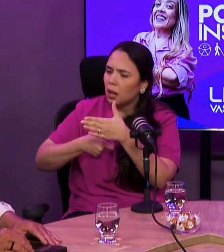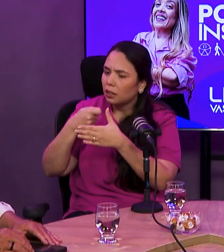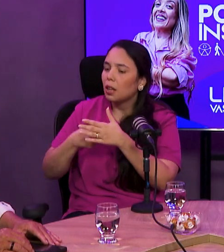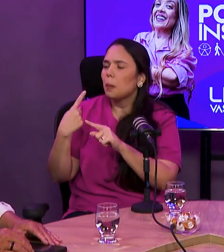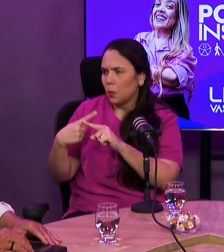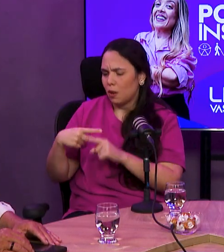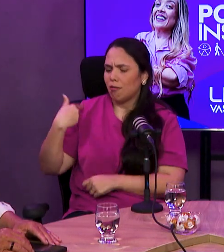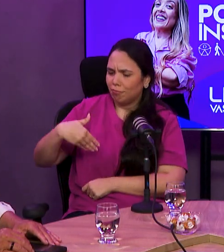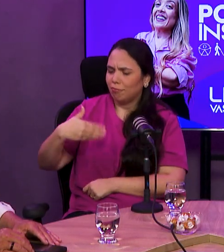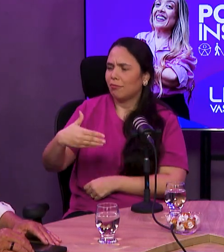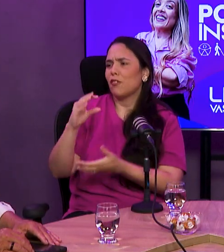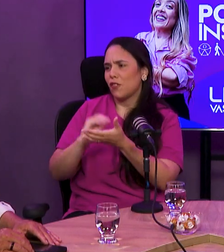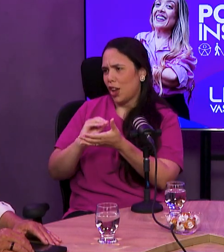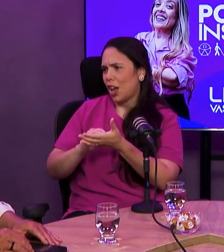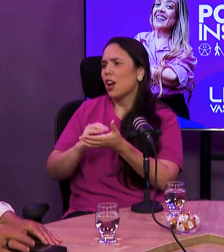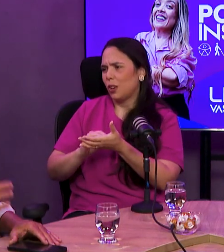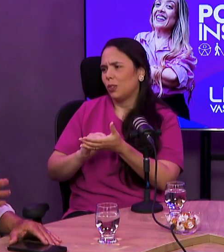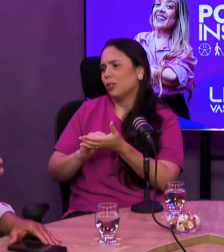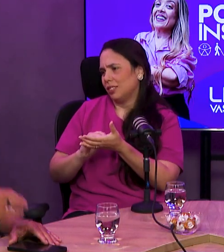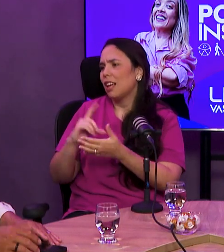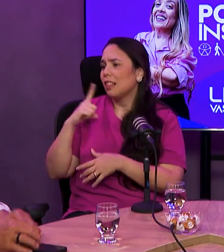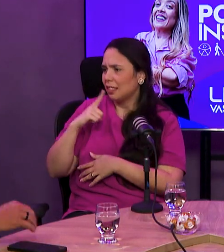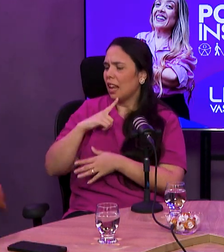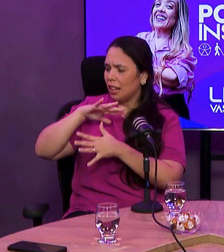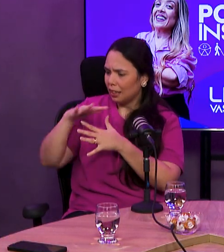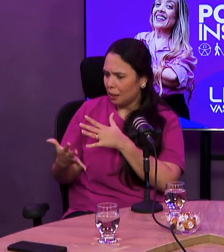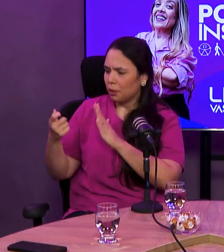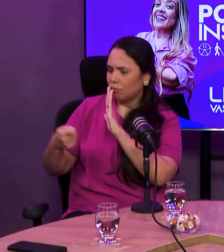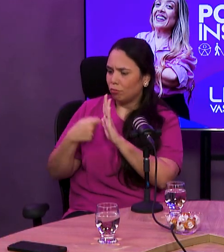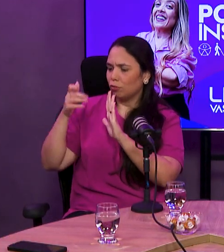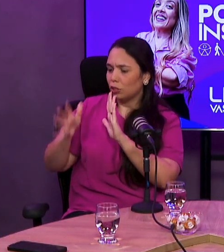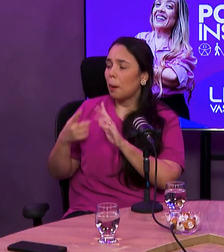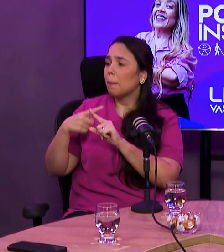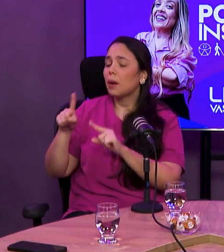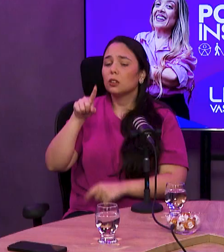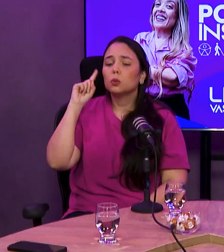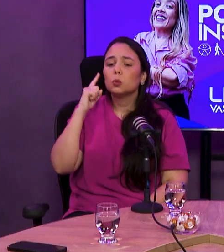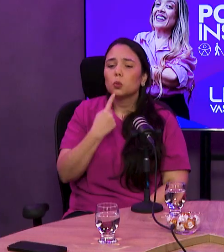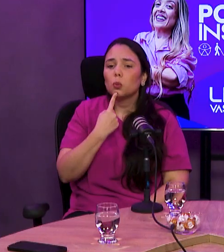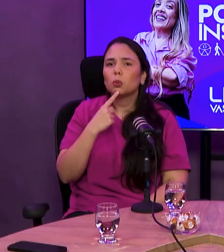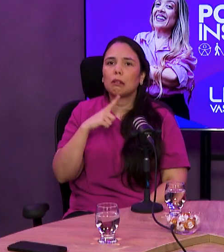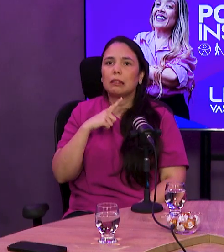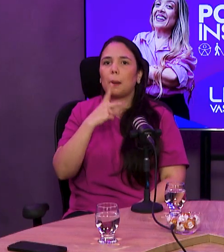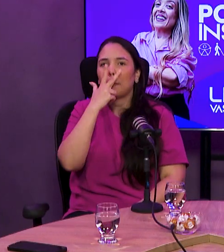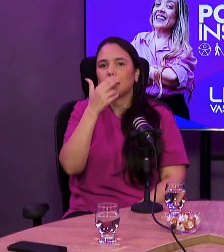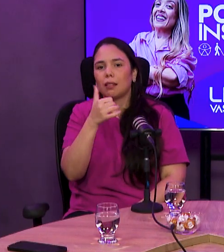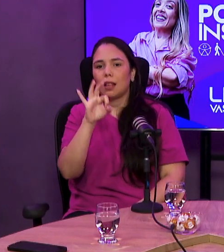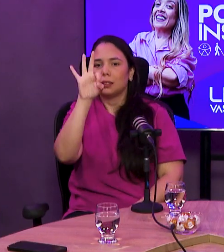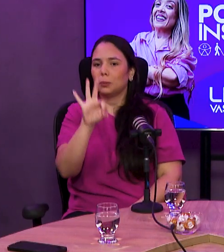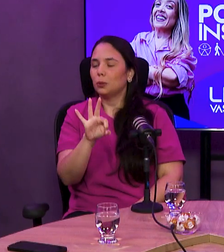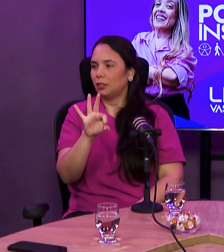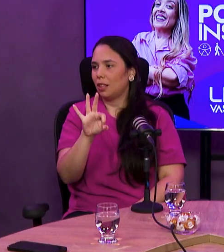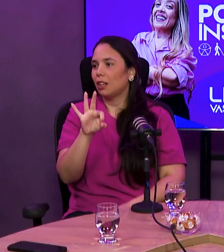ainda falta muito. Eu acho que para os deficientes auditivos, eu acho que só tem 10% do